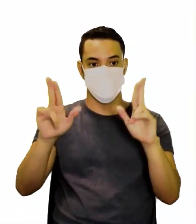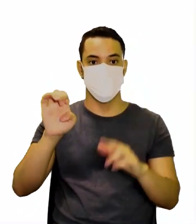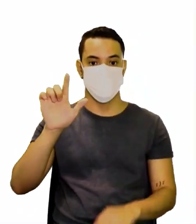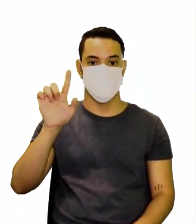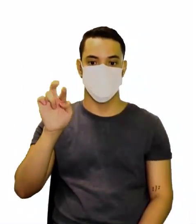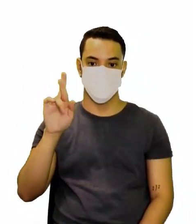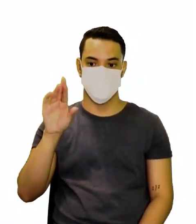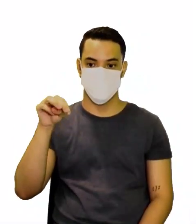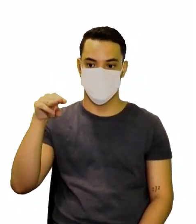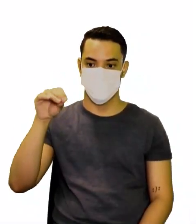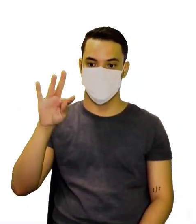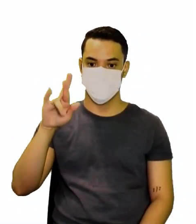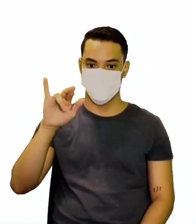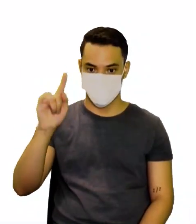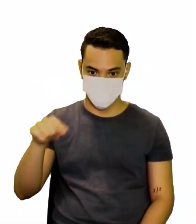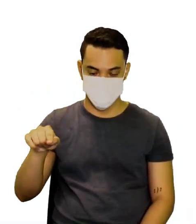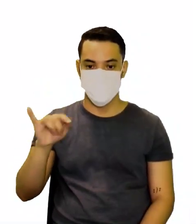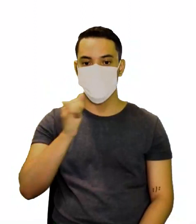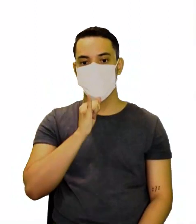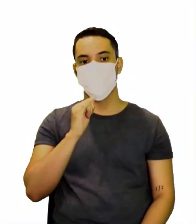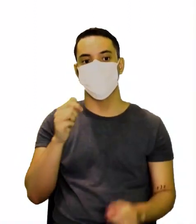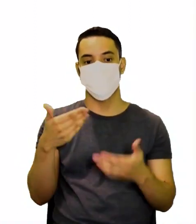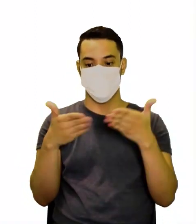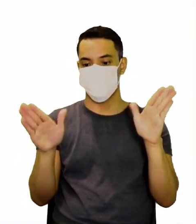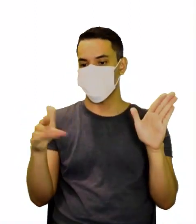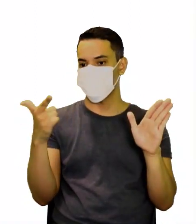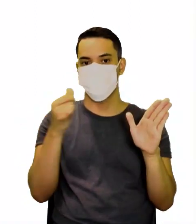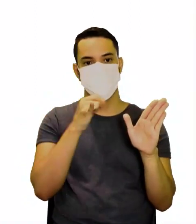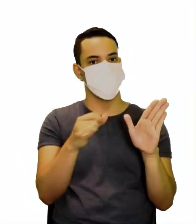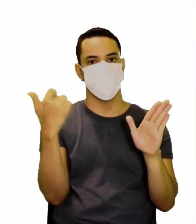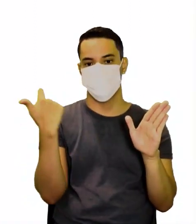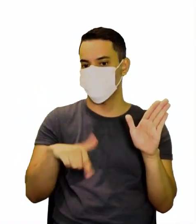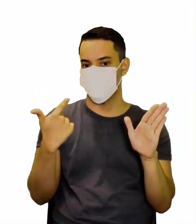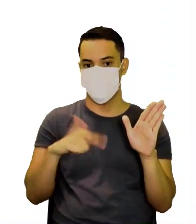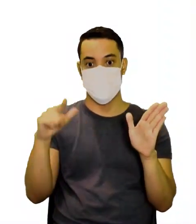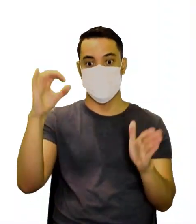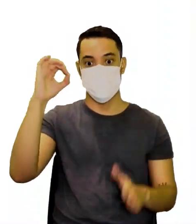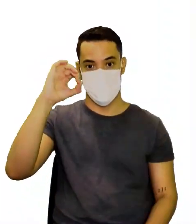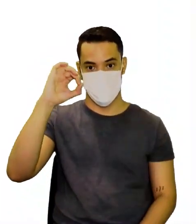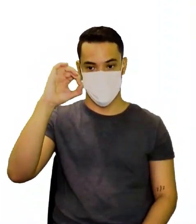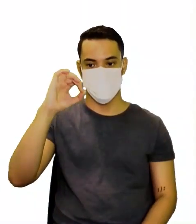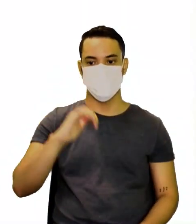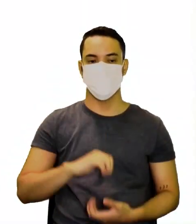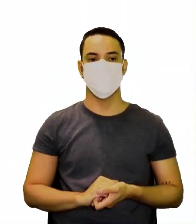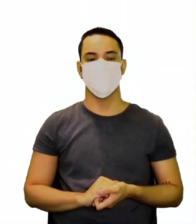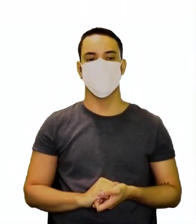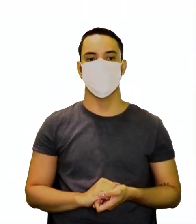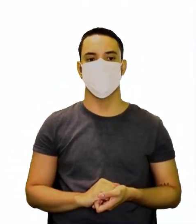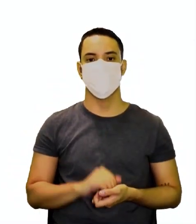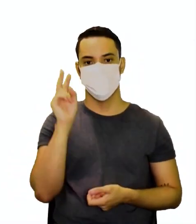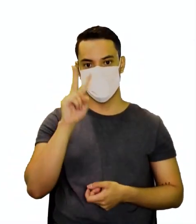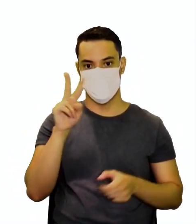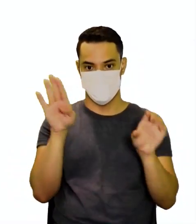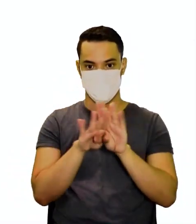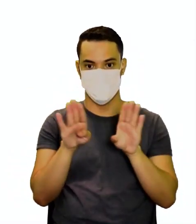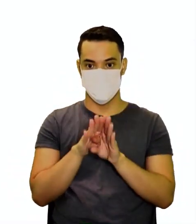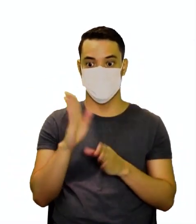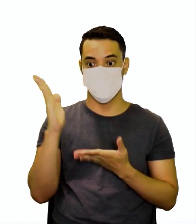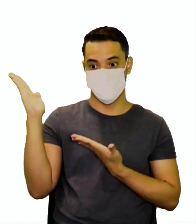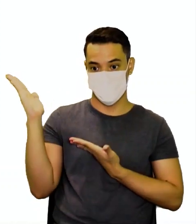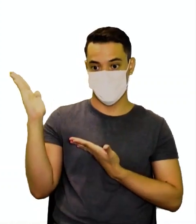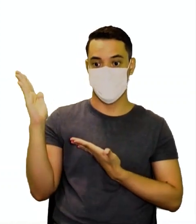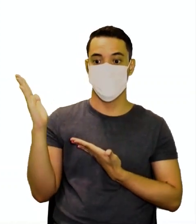eletromotriz. Nesse caso, o circuito está aberto, não tem corrente, né? Corrente zero. Nós vimos também aqui, ó,